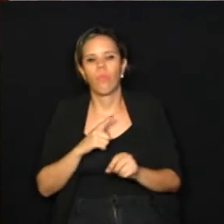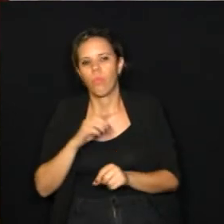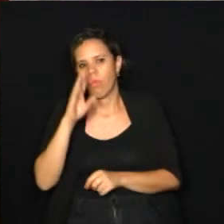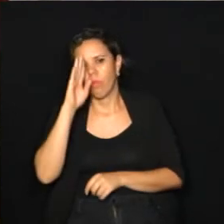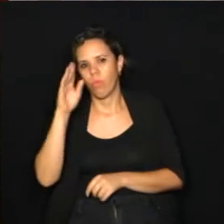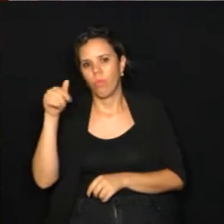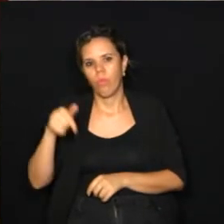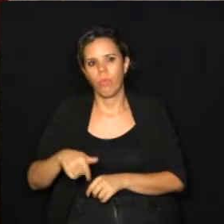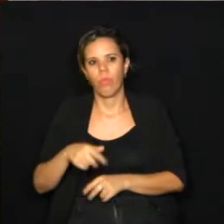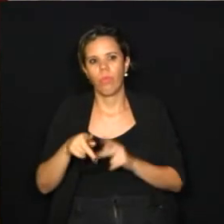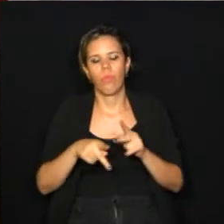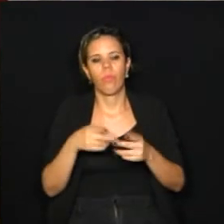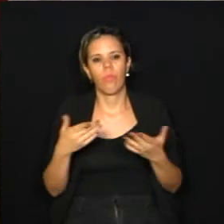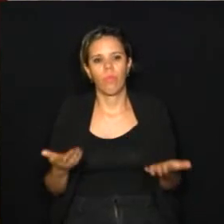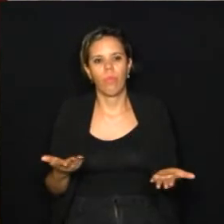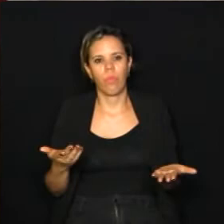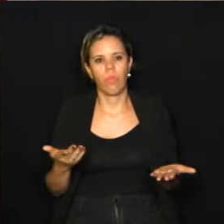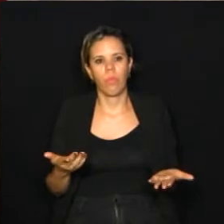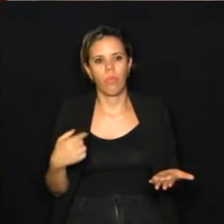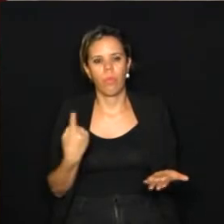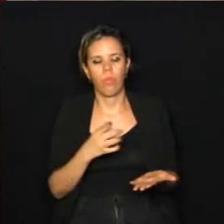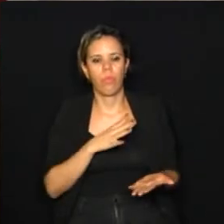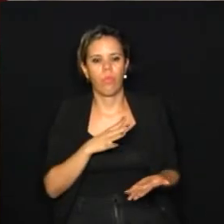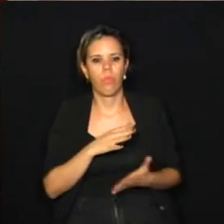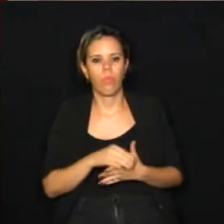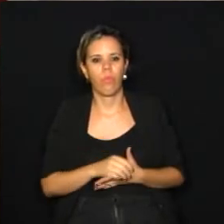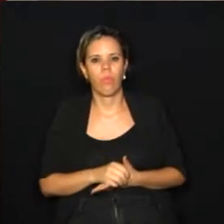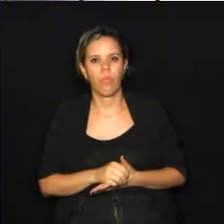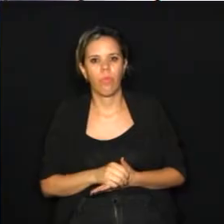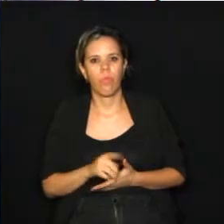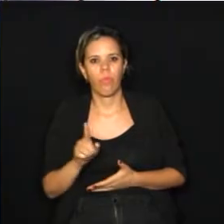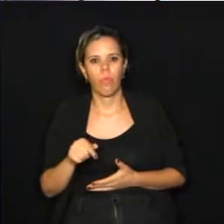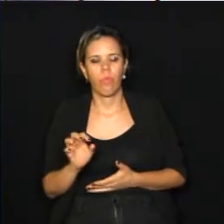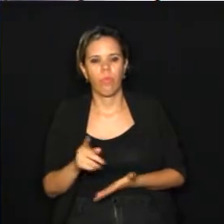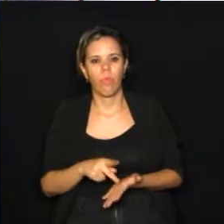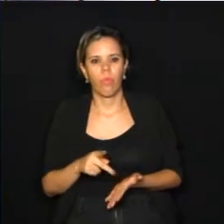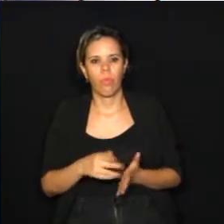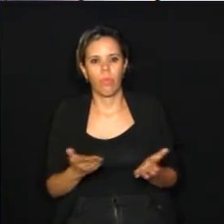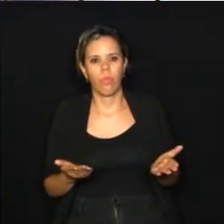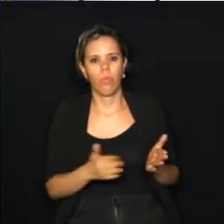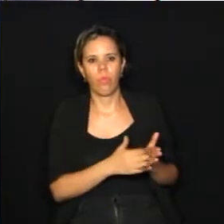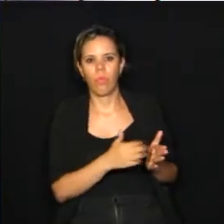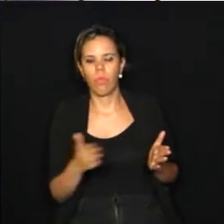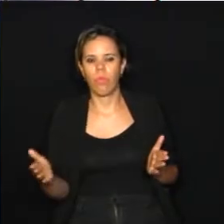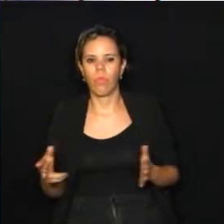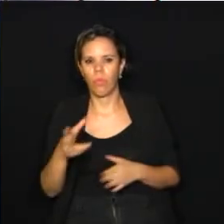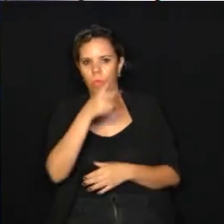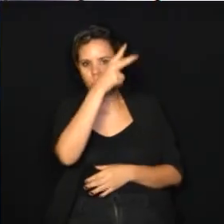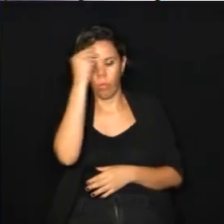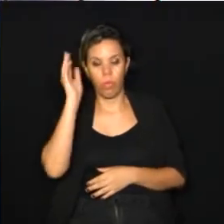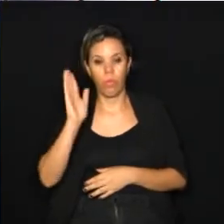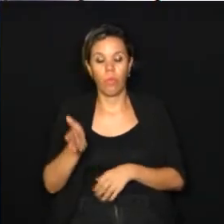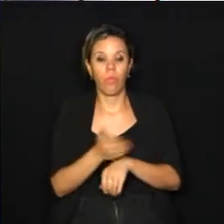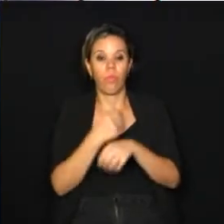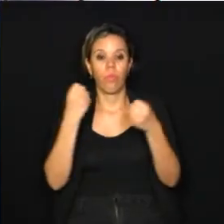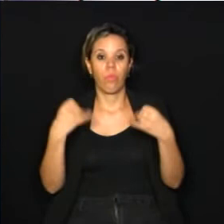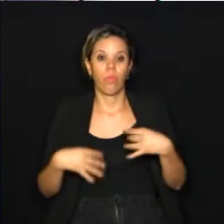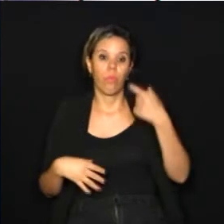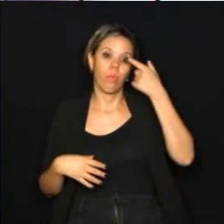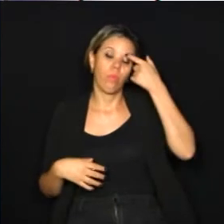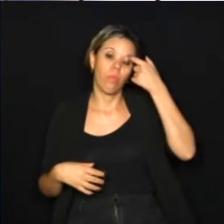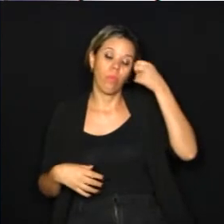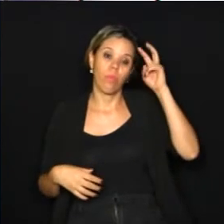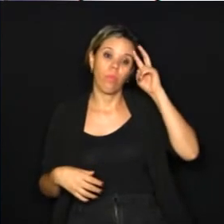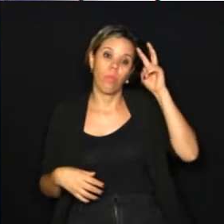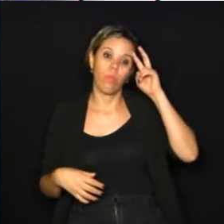principalmente daqueles que são essenciais para a nossa cidade. Isso. Hoje, durante a coletiva, o prefeito já adiantou que